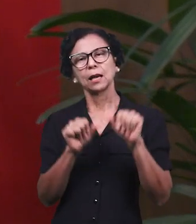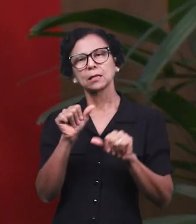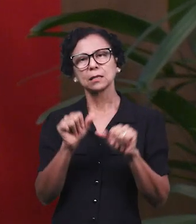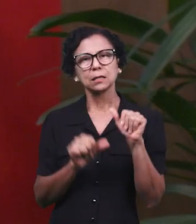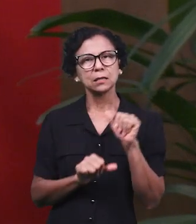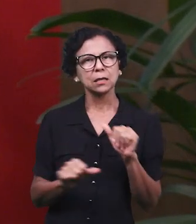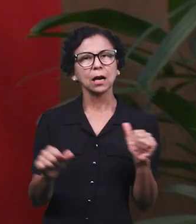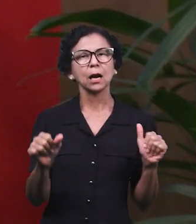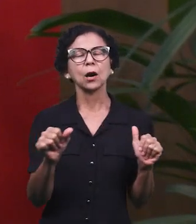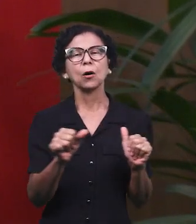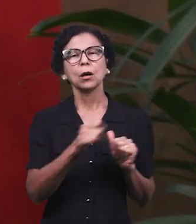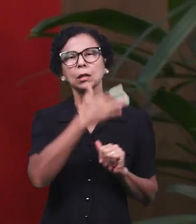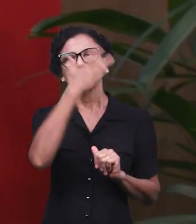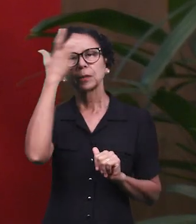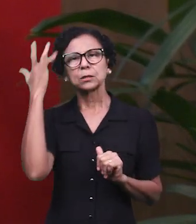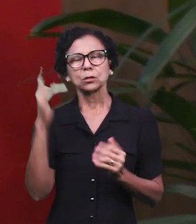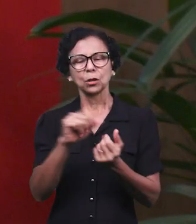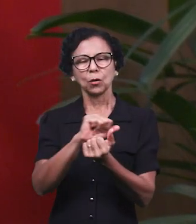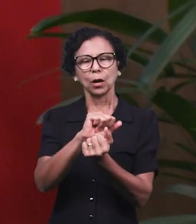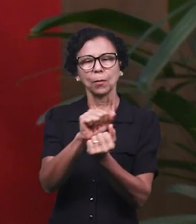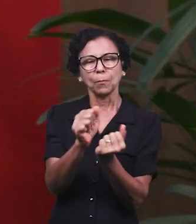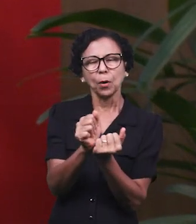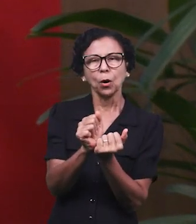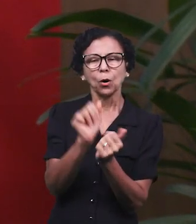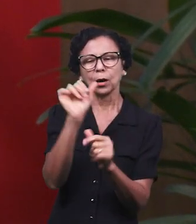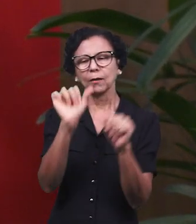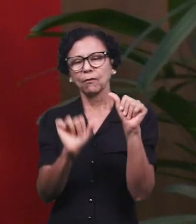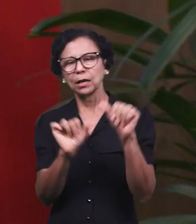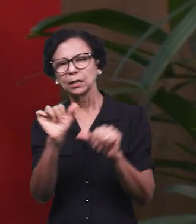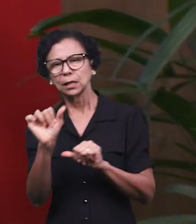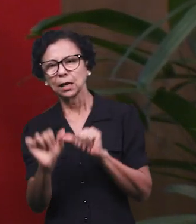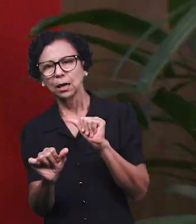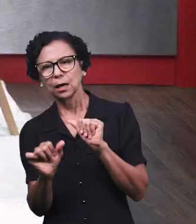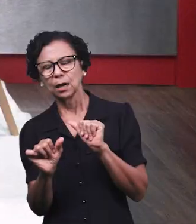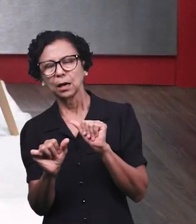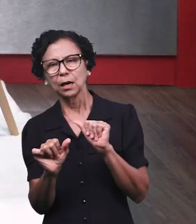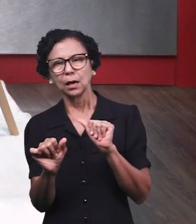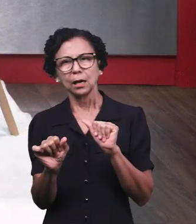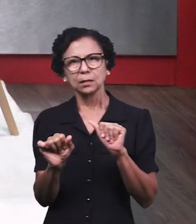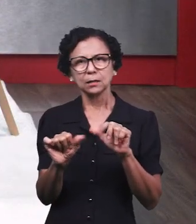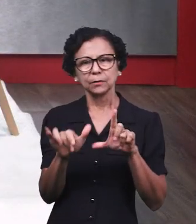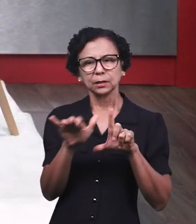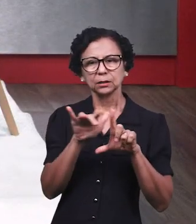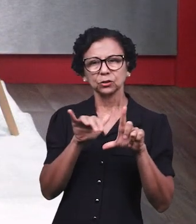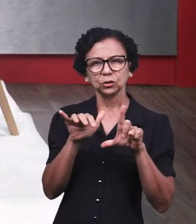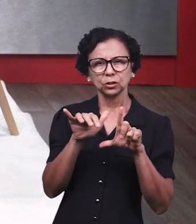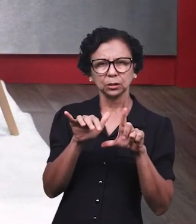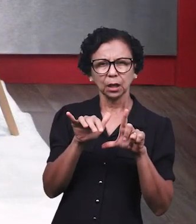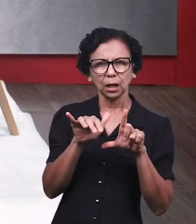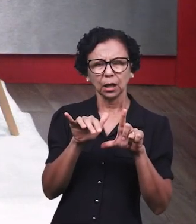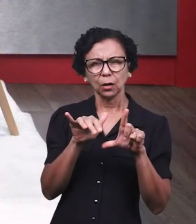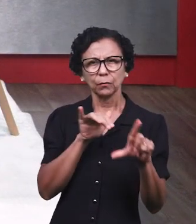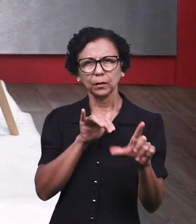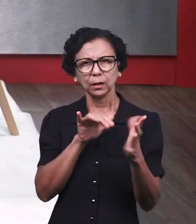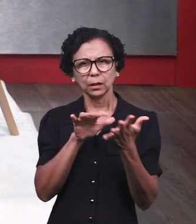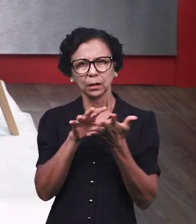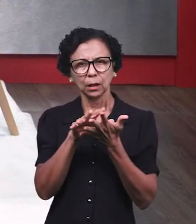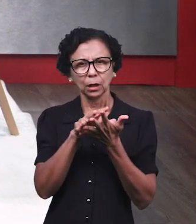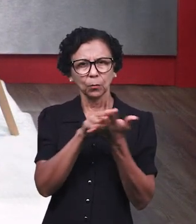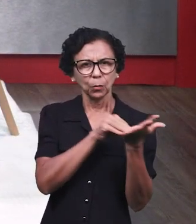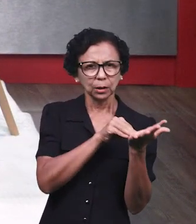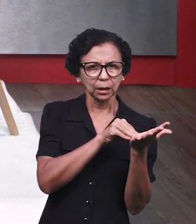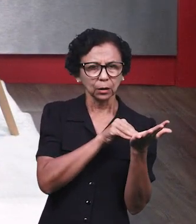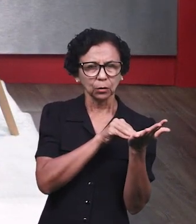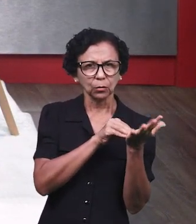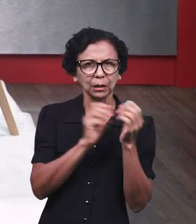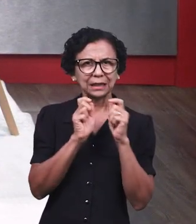no paciente, escaneamos a boca dele, fazemos um modelo digital e aí recriamos isso dentro da boca do